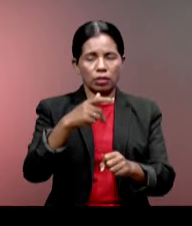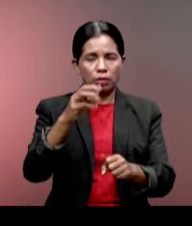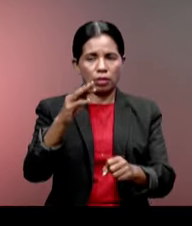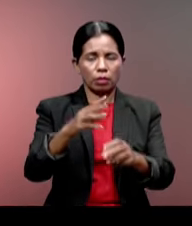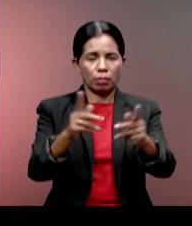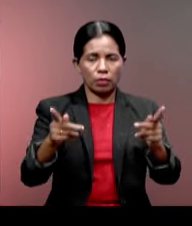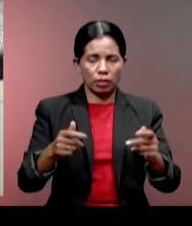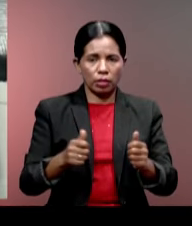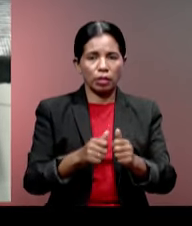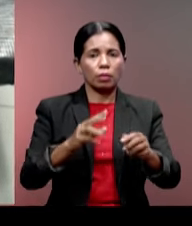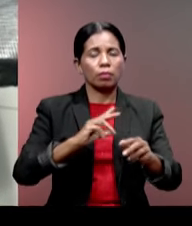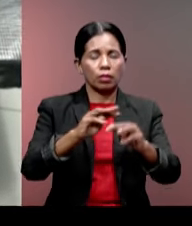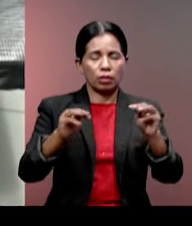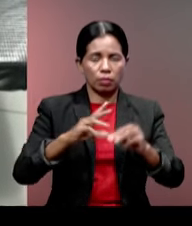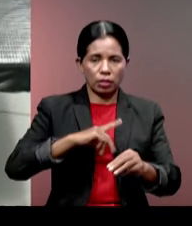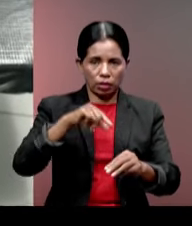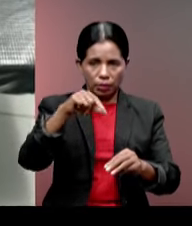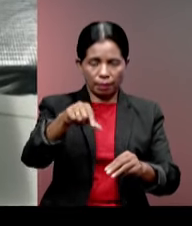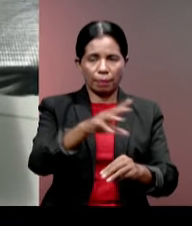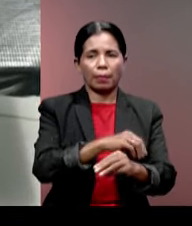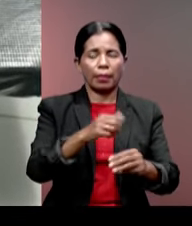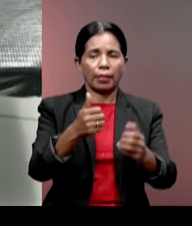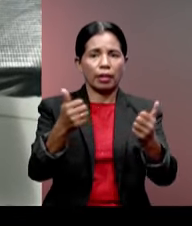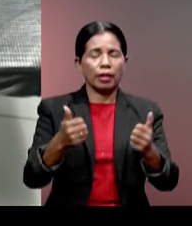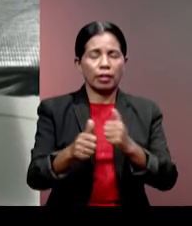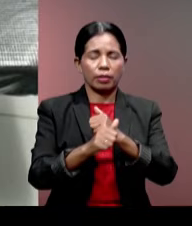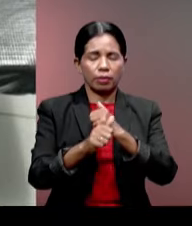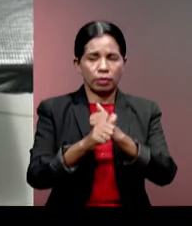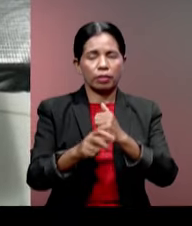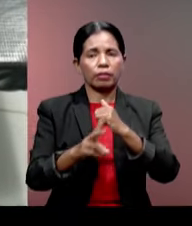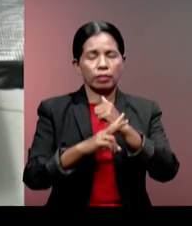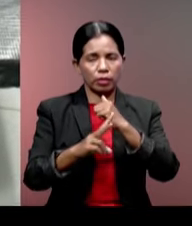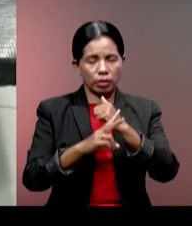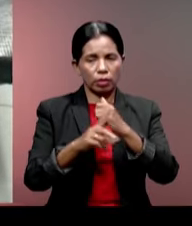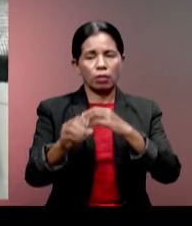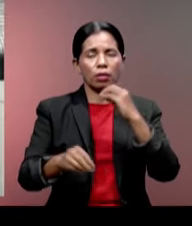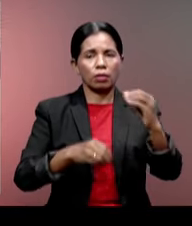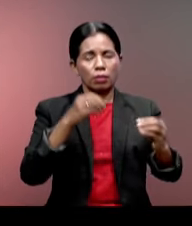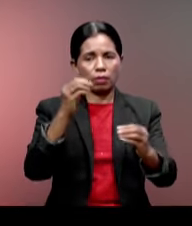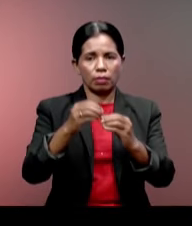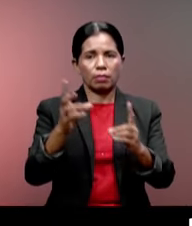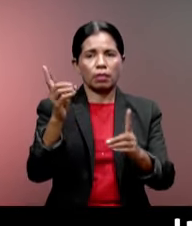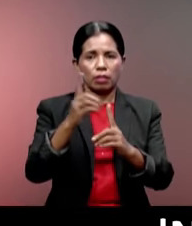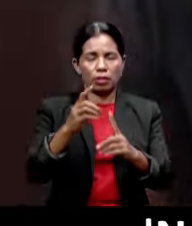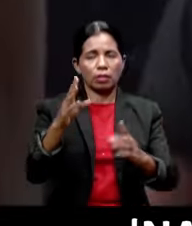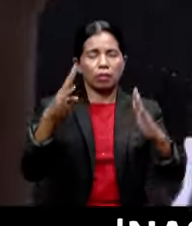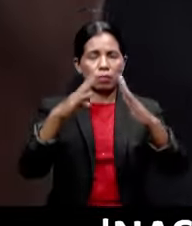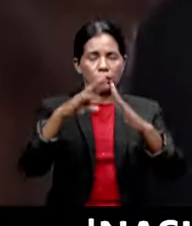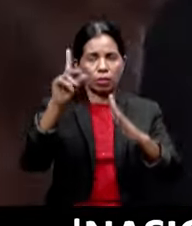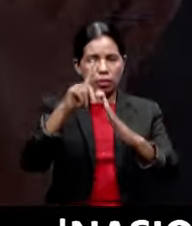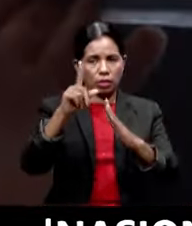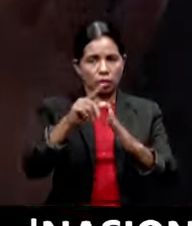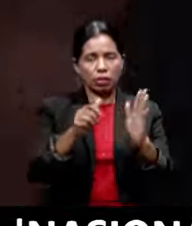posto administrativo Likisa município Likisa arguido ho vítima acesso malo kona badados mártires husi uma lisa nien nebe